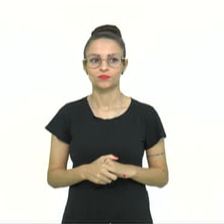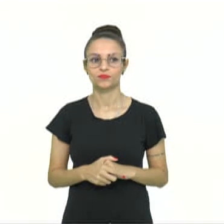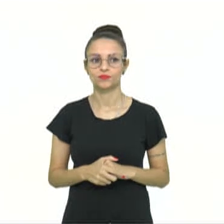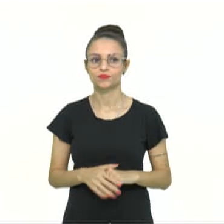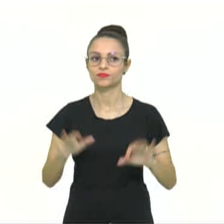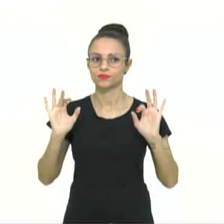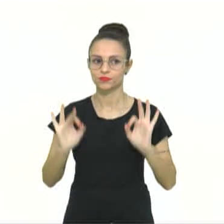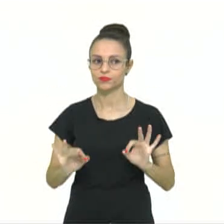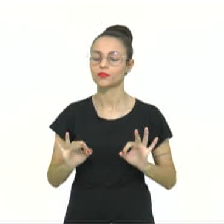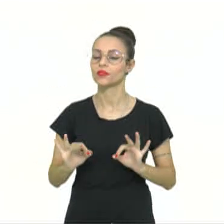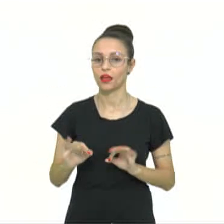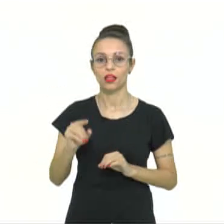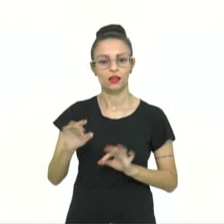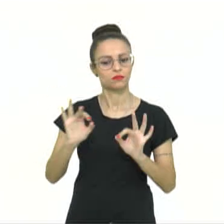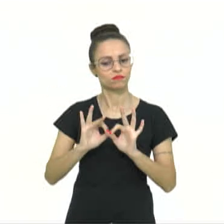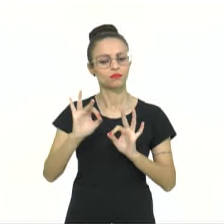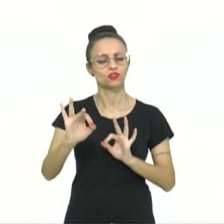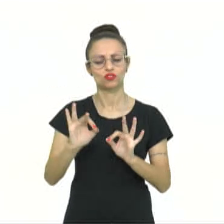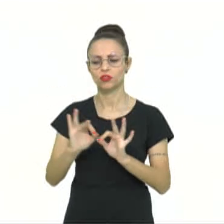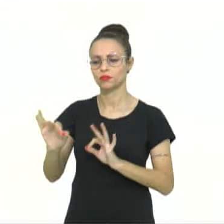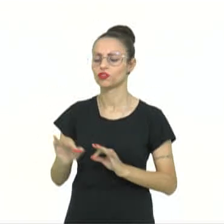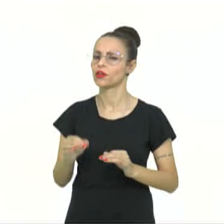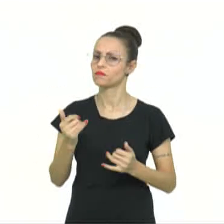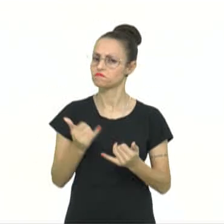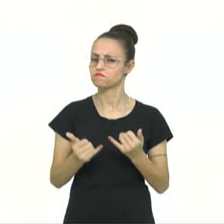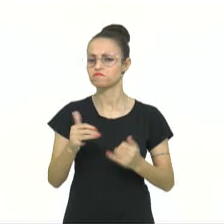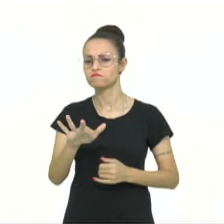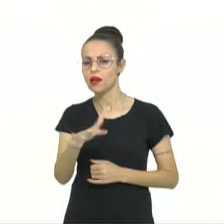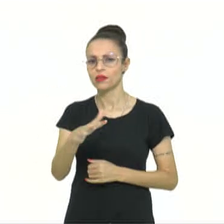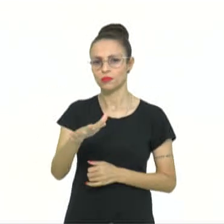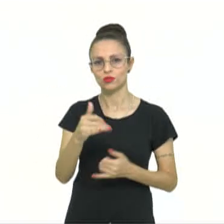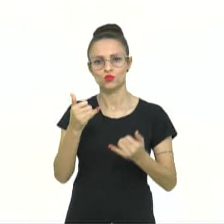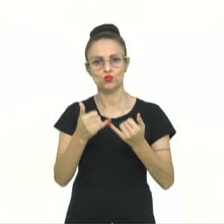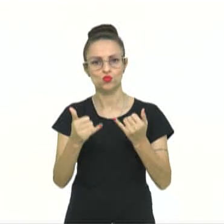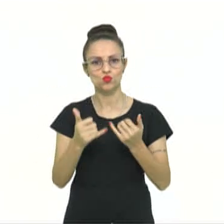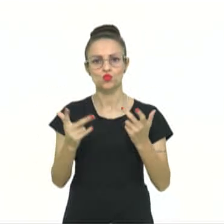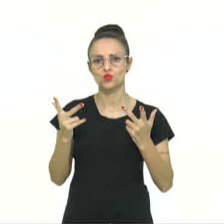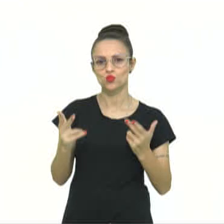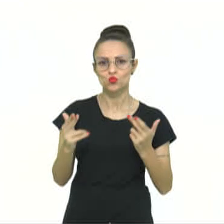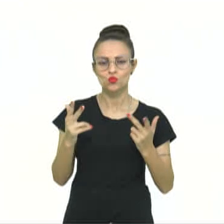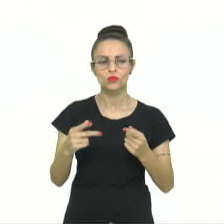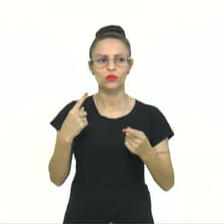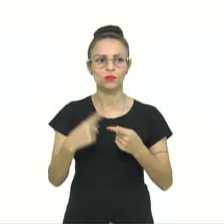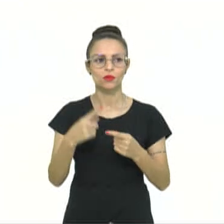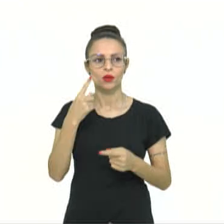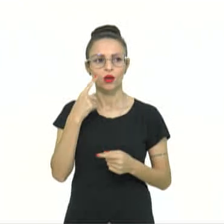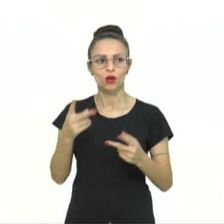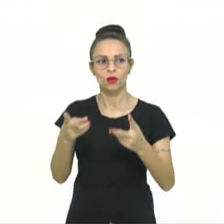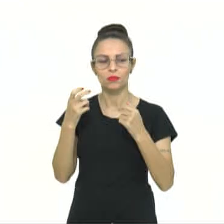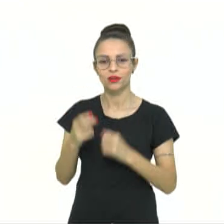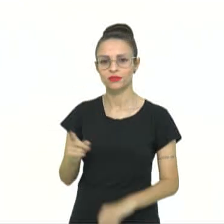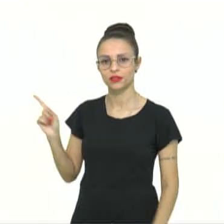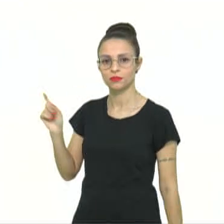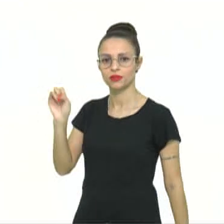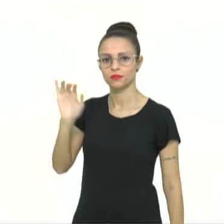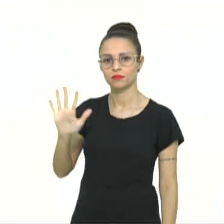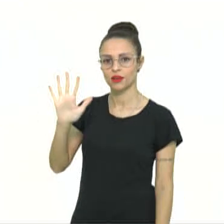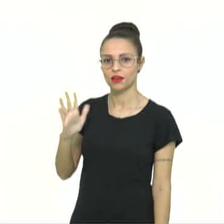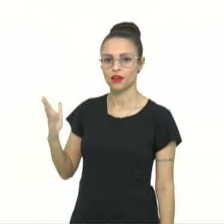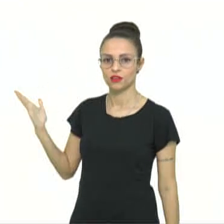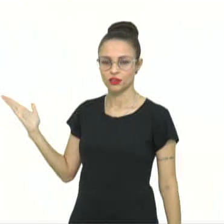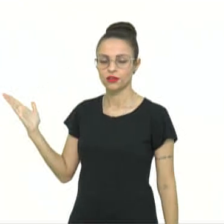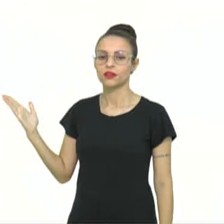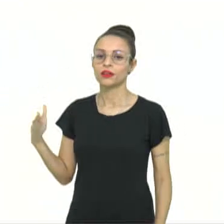com certeza essas medidas são aproximadamente iguais, né? Porque a gente observa aqui, ó, né, na figura, né? Então,